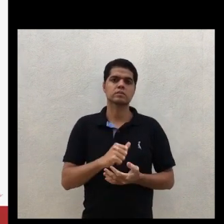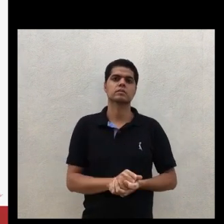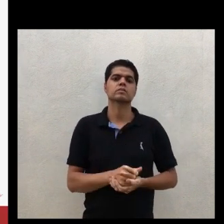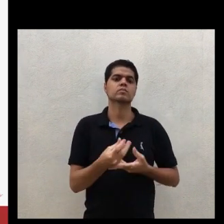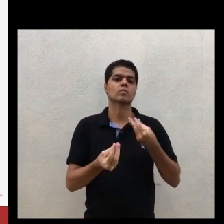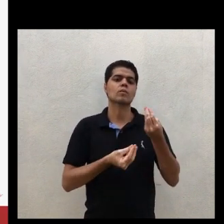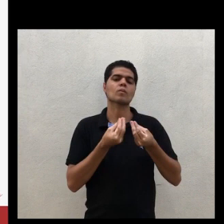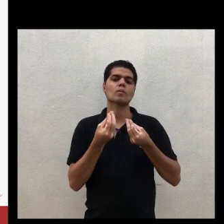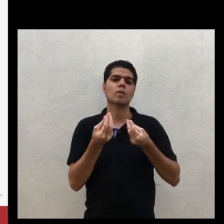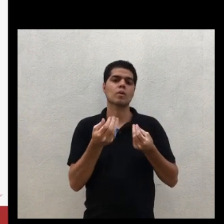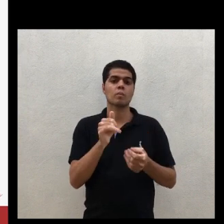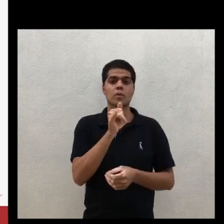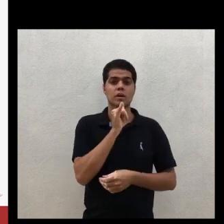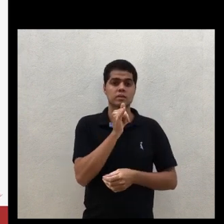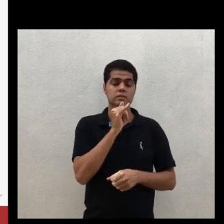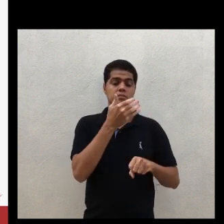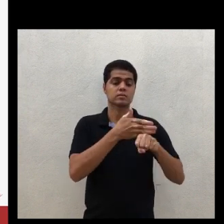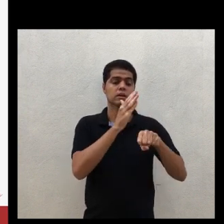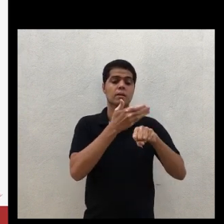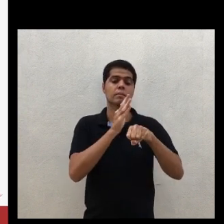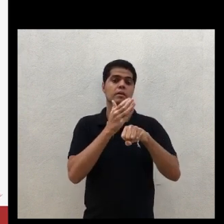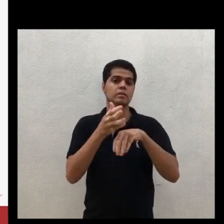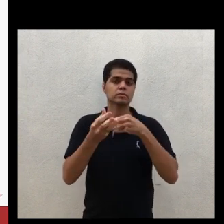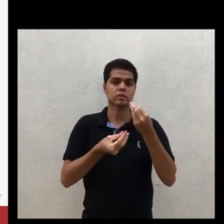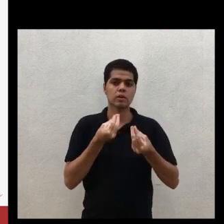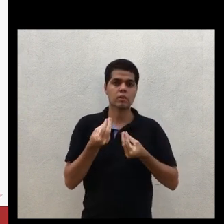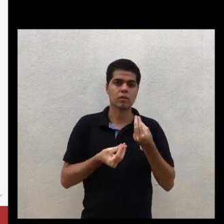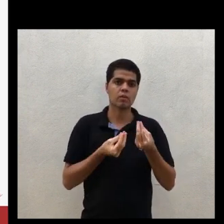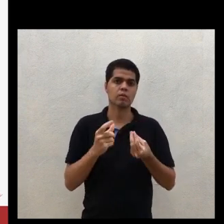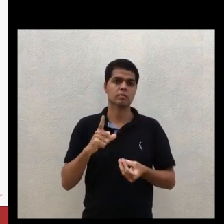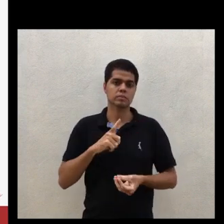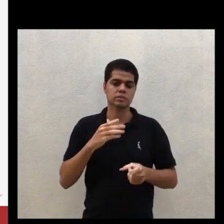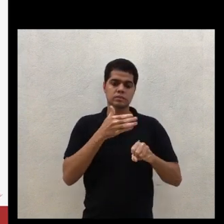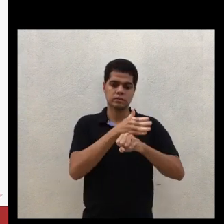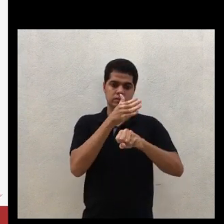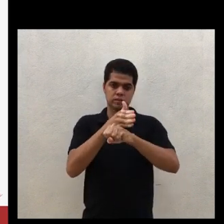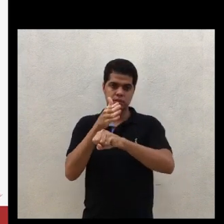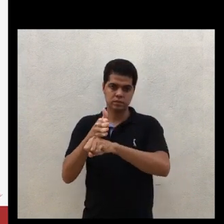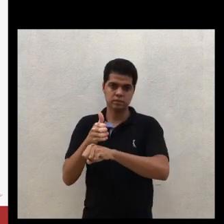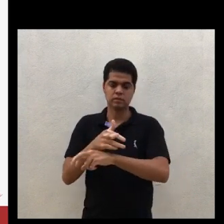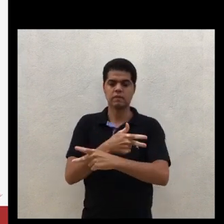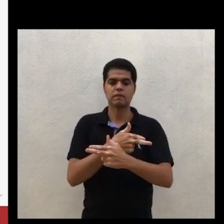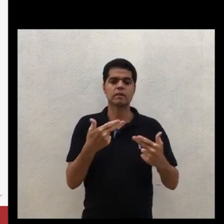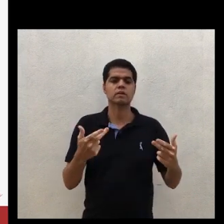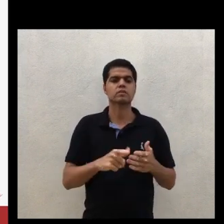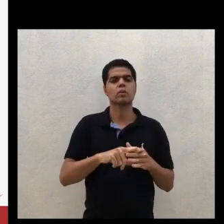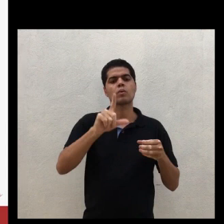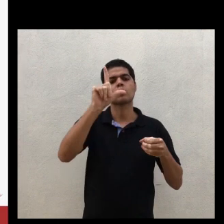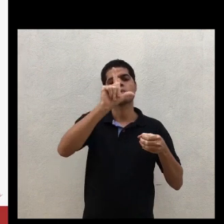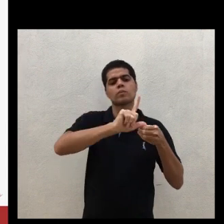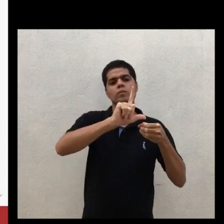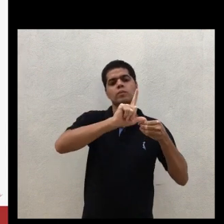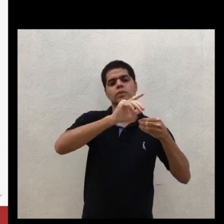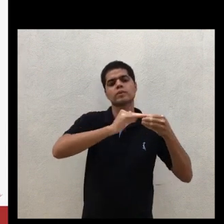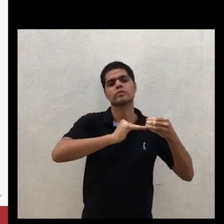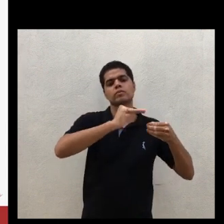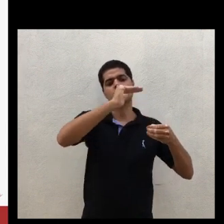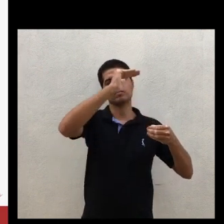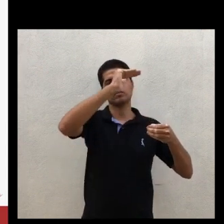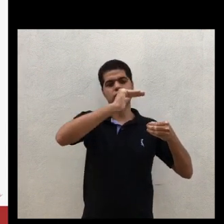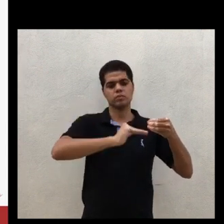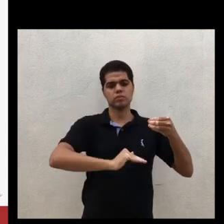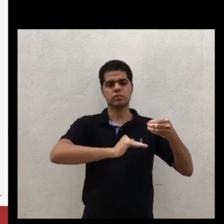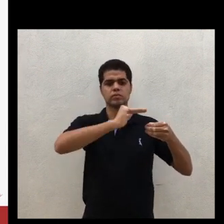dar para vocês um exemplo de como é que a gente usa isso na prática. Variável de entrada, nível do líquido. Né? Ele pode